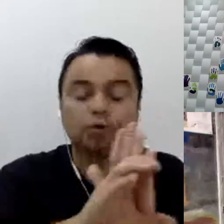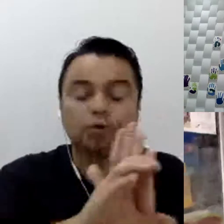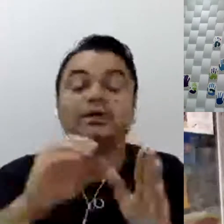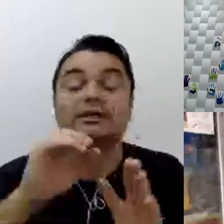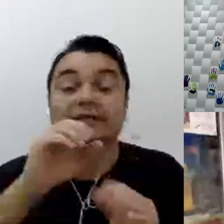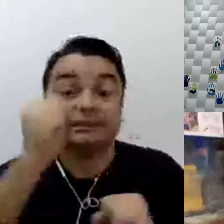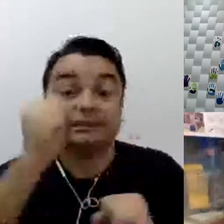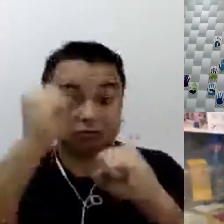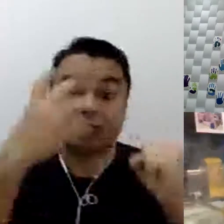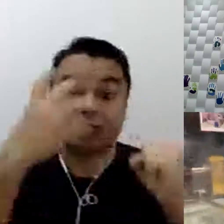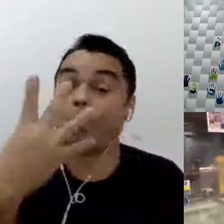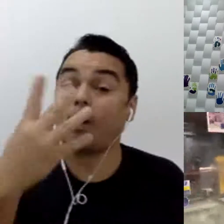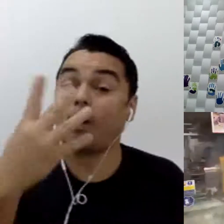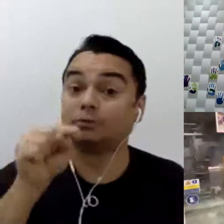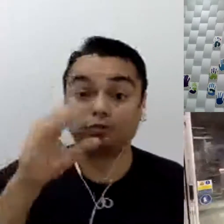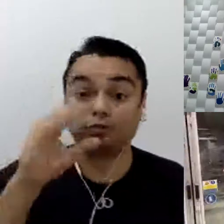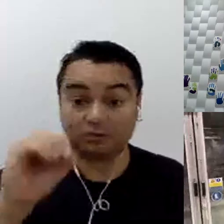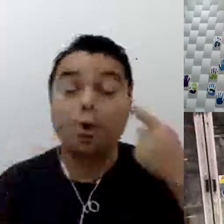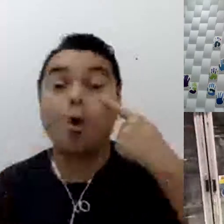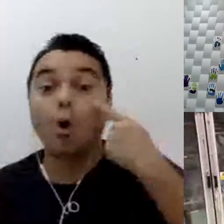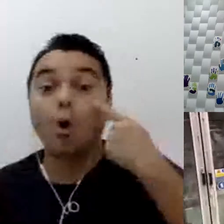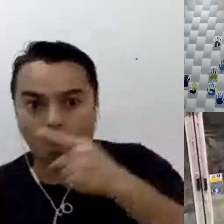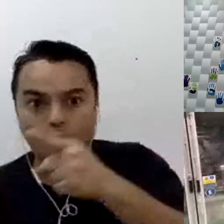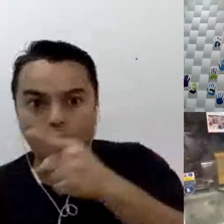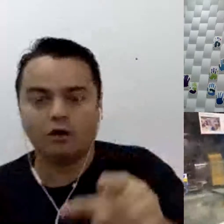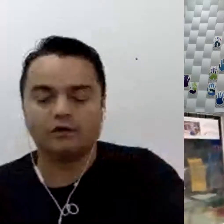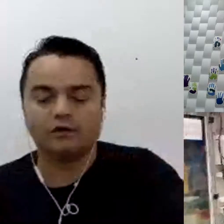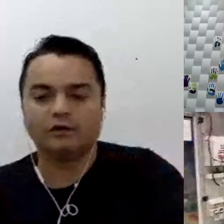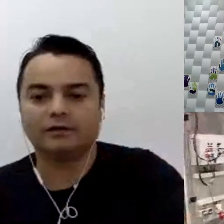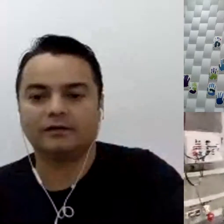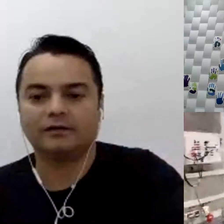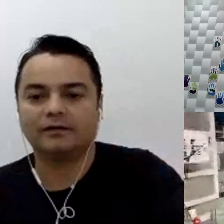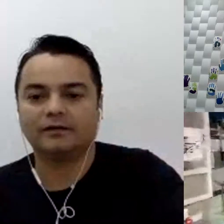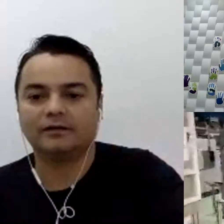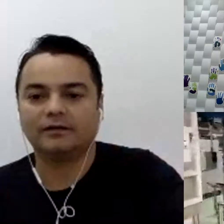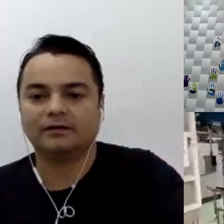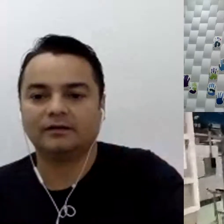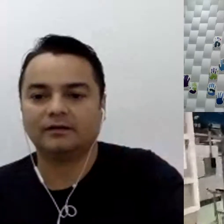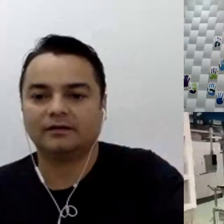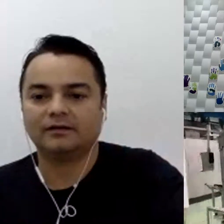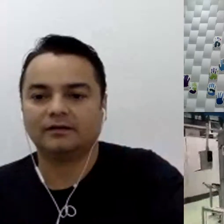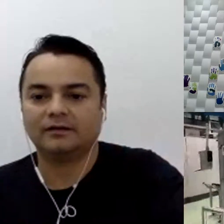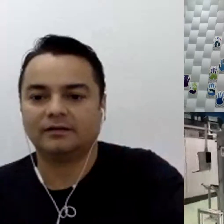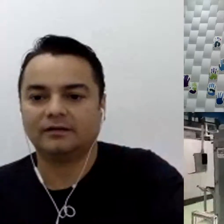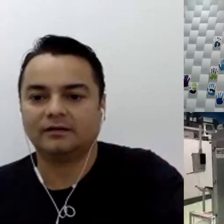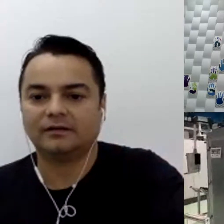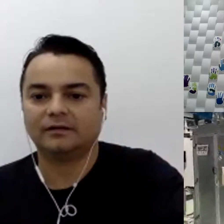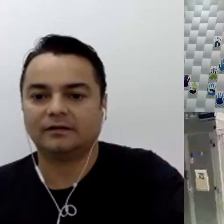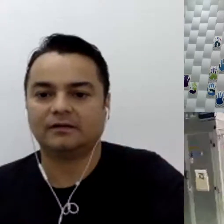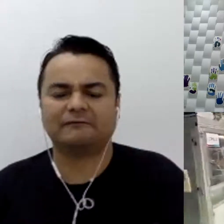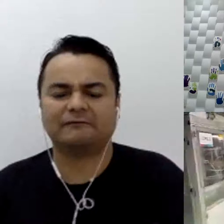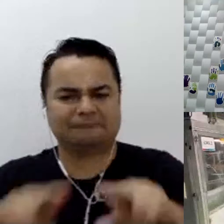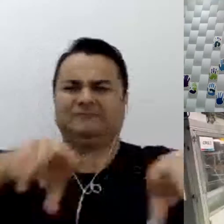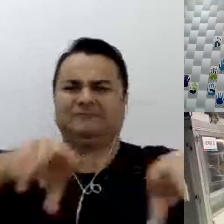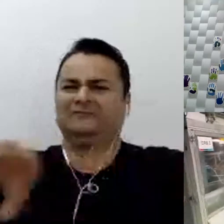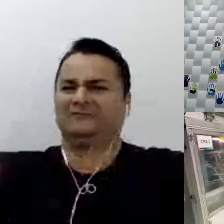é extremamente importante. Vocês estão olhando aqui vários cabos, vários computadores, vários ECUs,